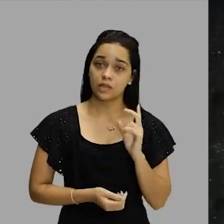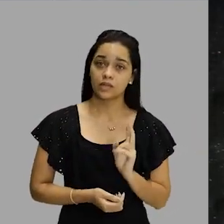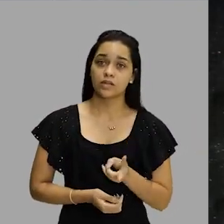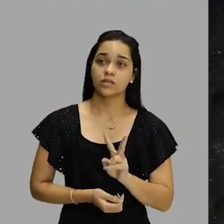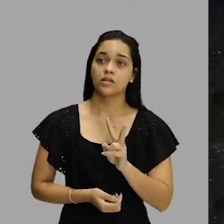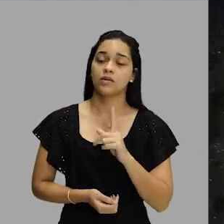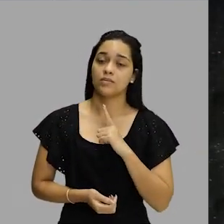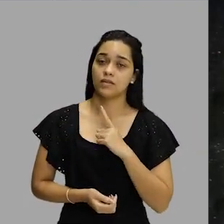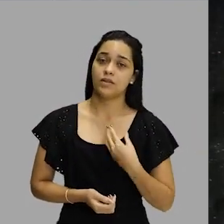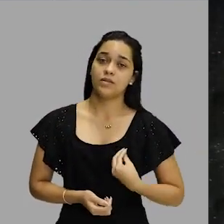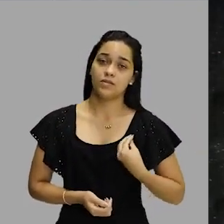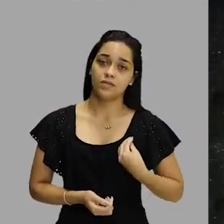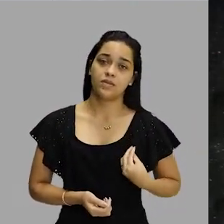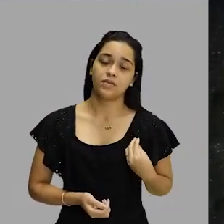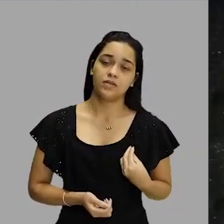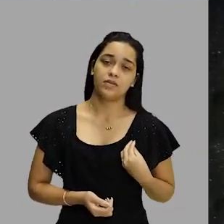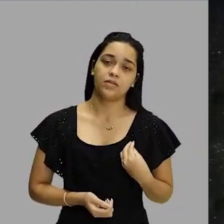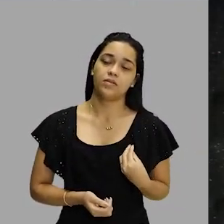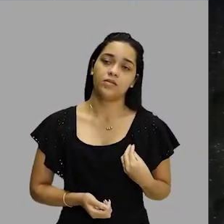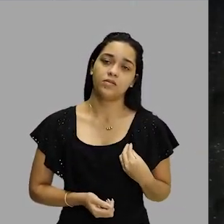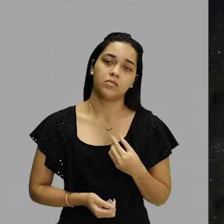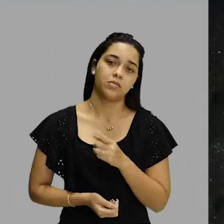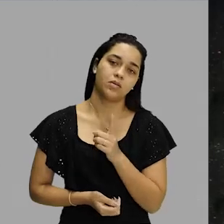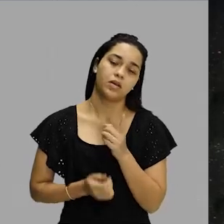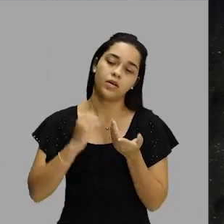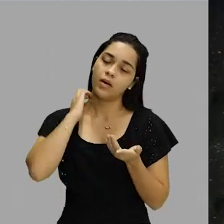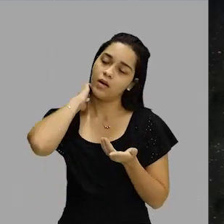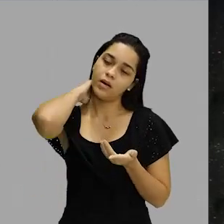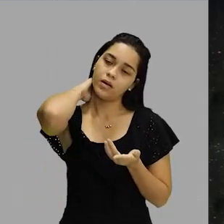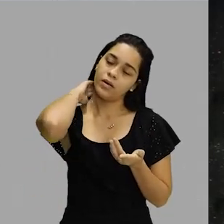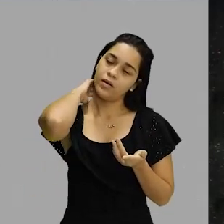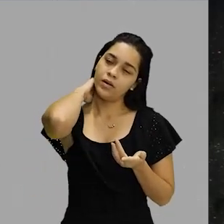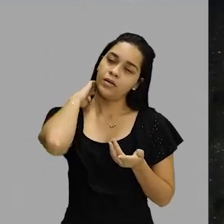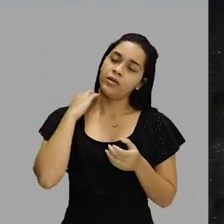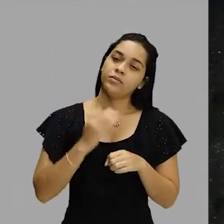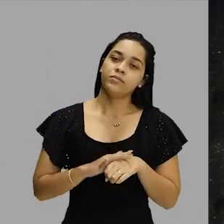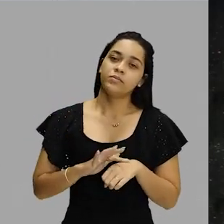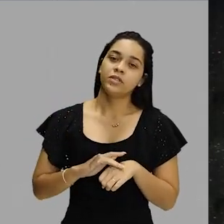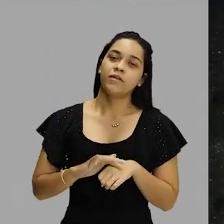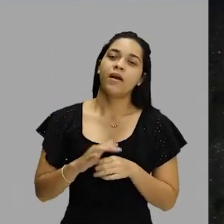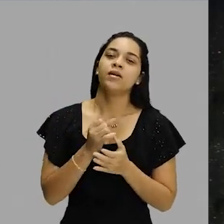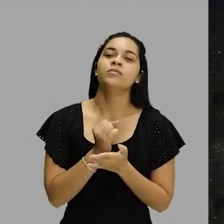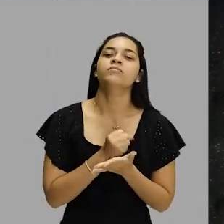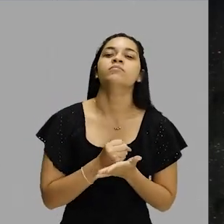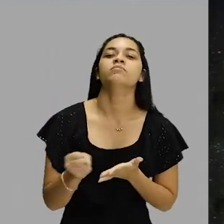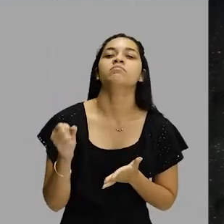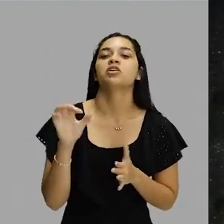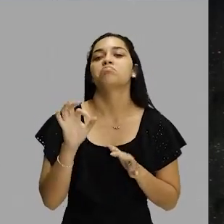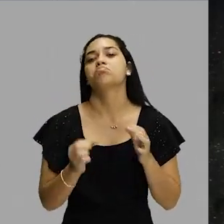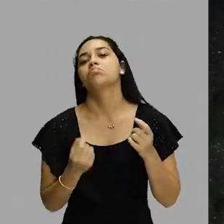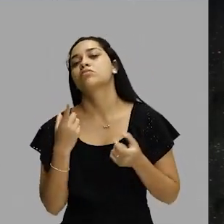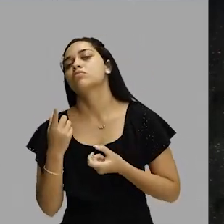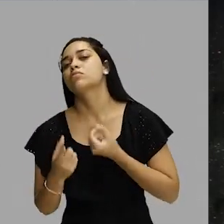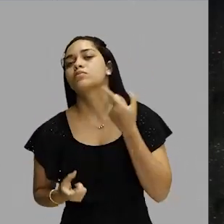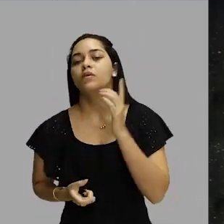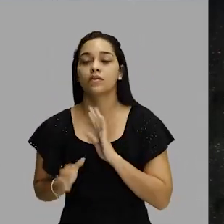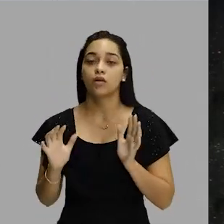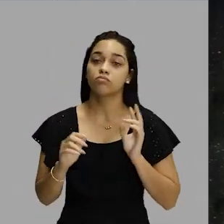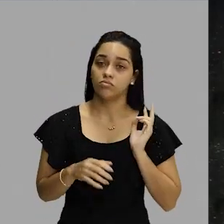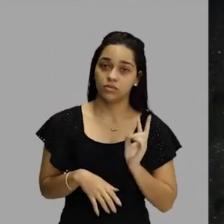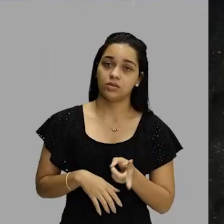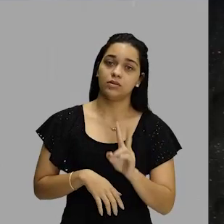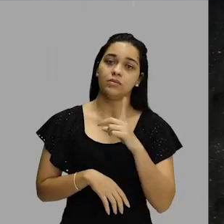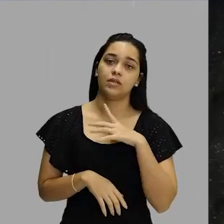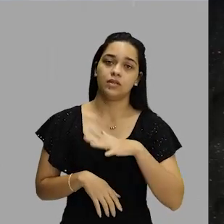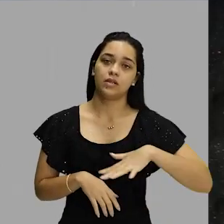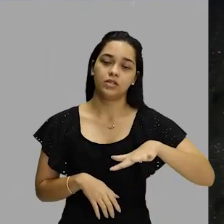ali presente, né? Não é uma doença que vai acontecer só de vez em quando. Ela sempre está ali presente